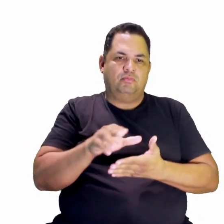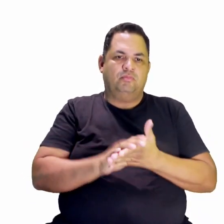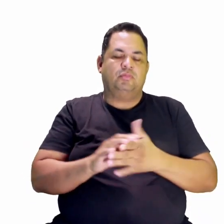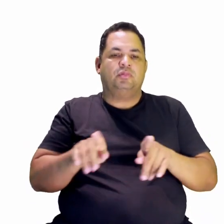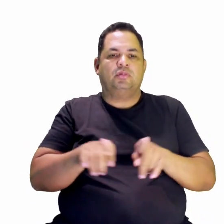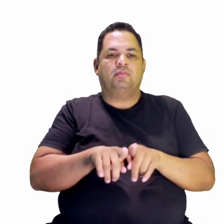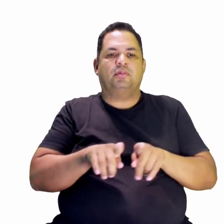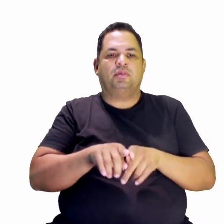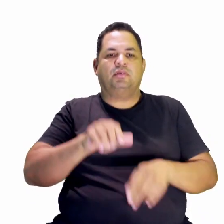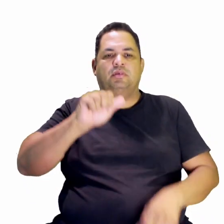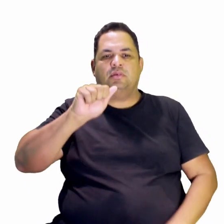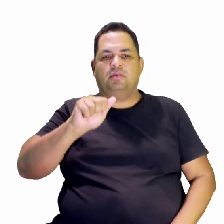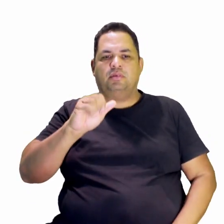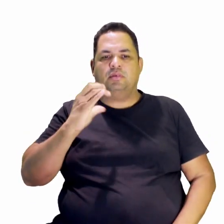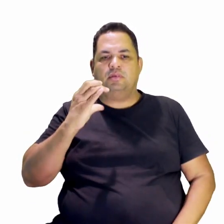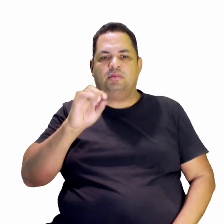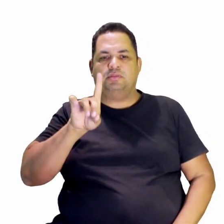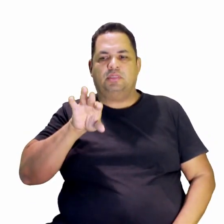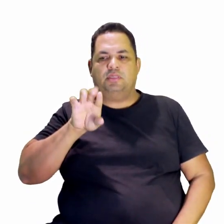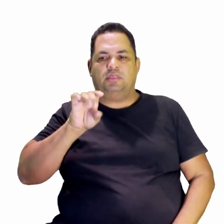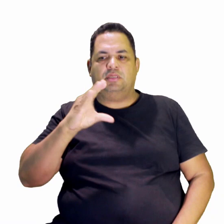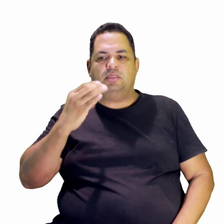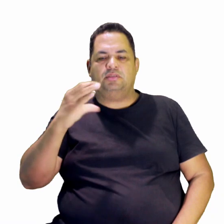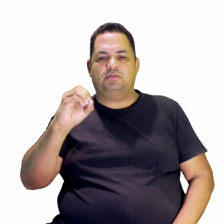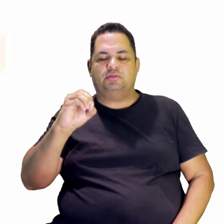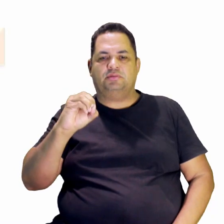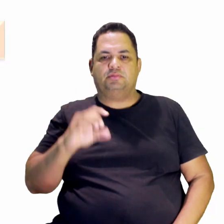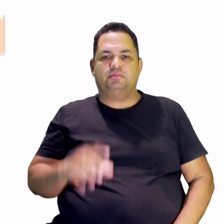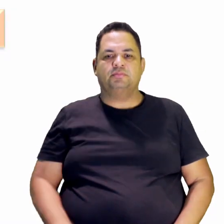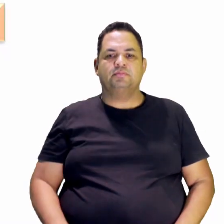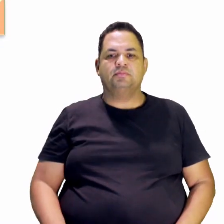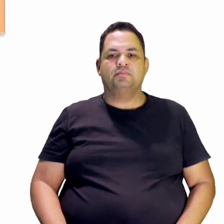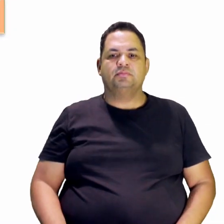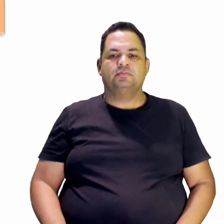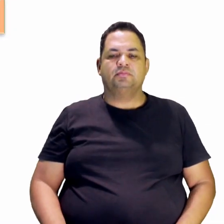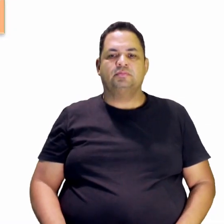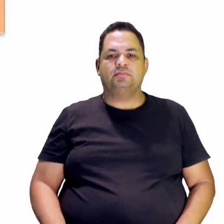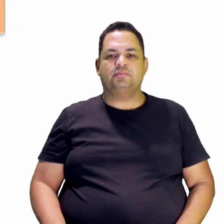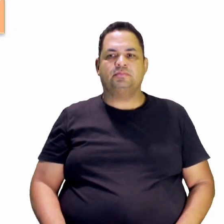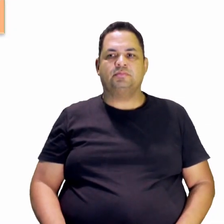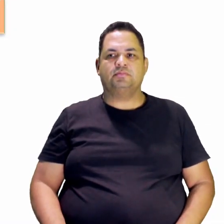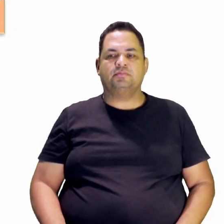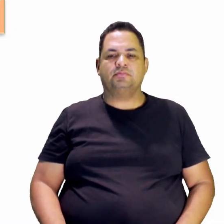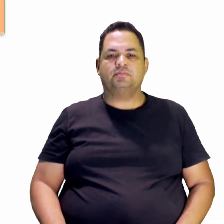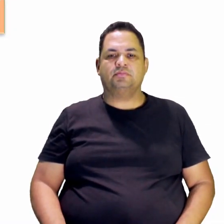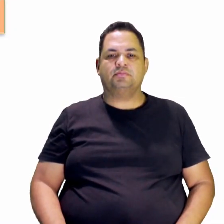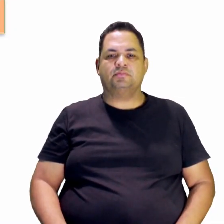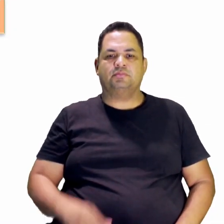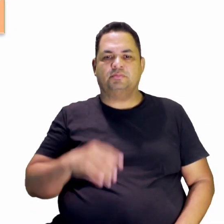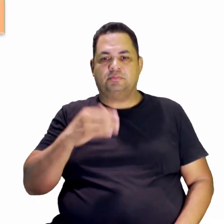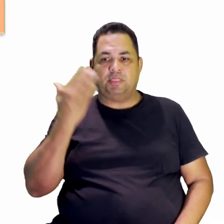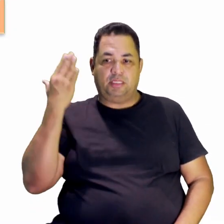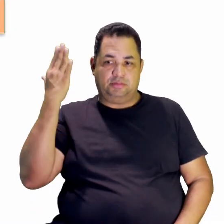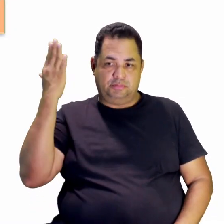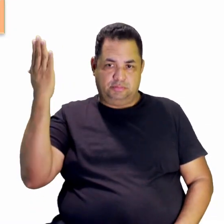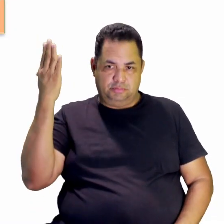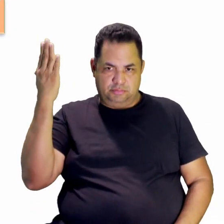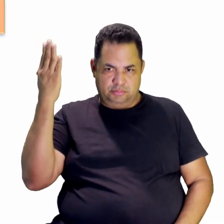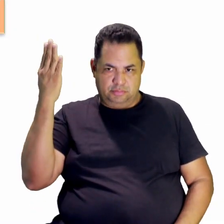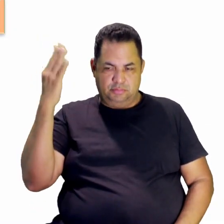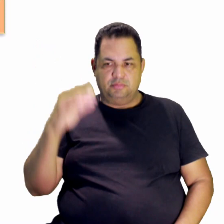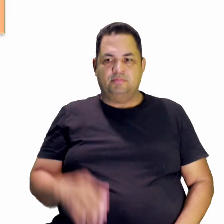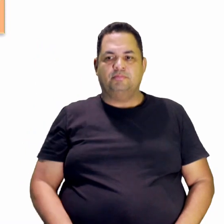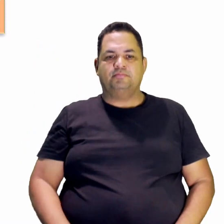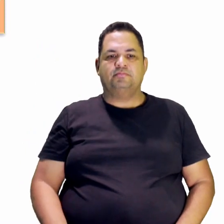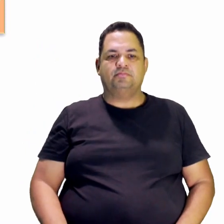a aceleração. A aceleração está no singular. Não é que cada força dessa tem uma aceleração, não. São grandezas vetoriais,